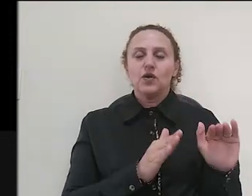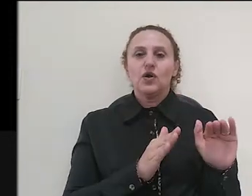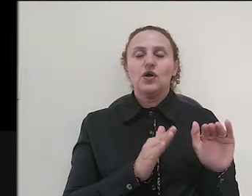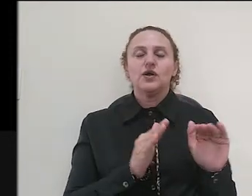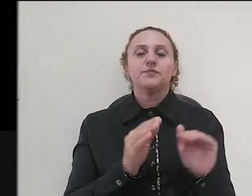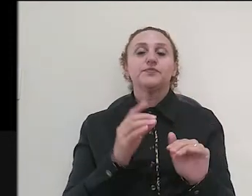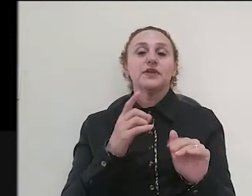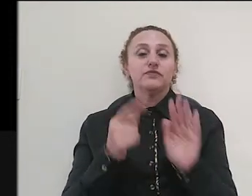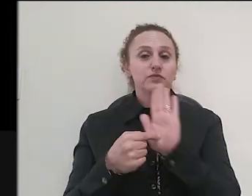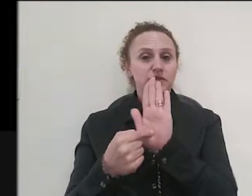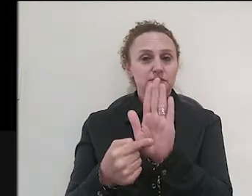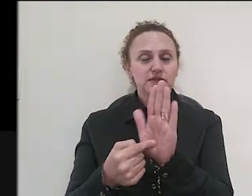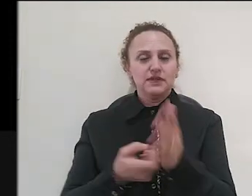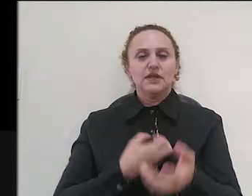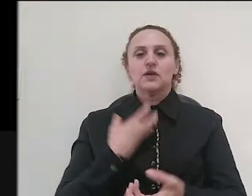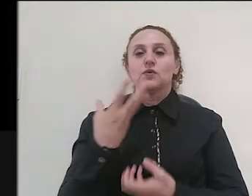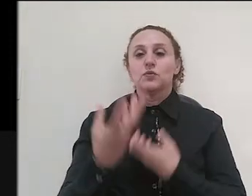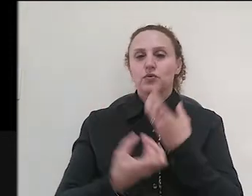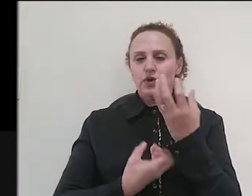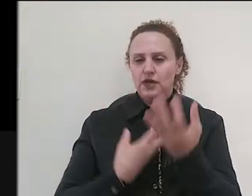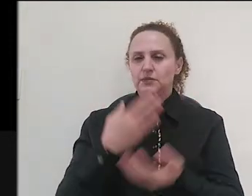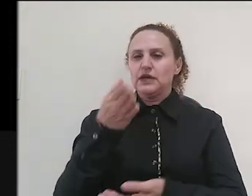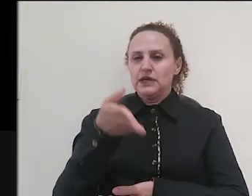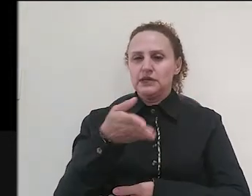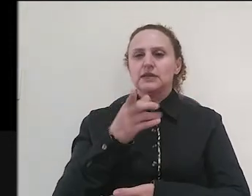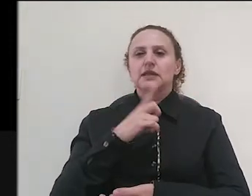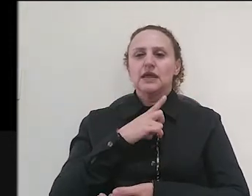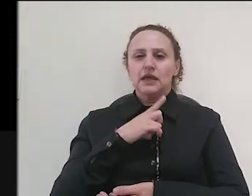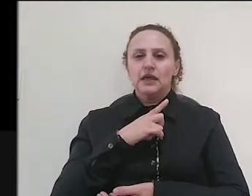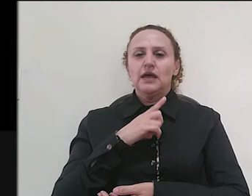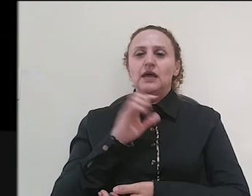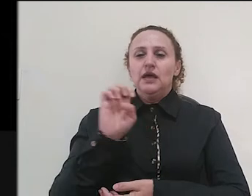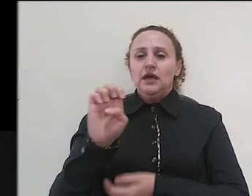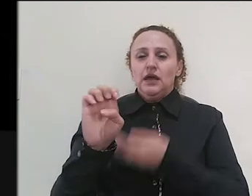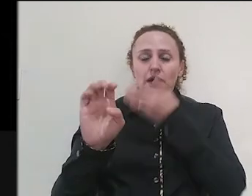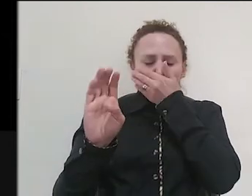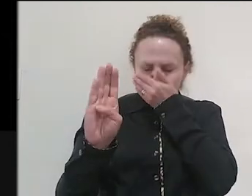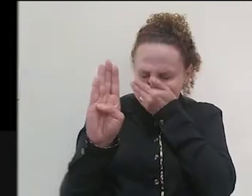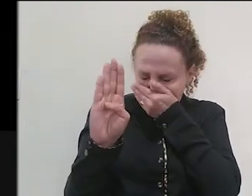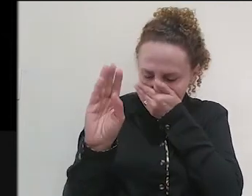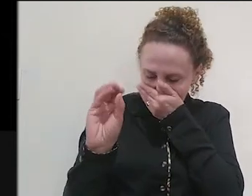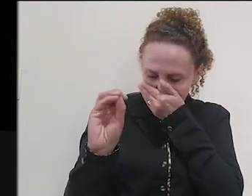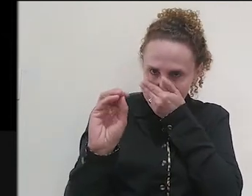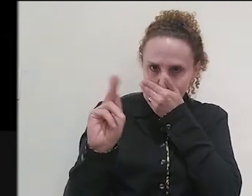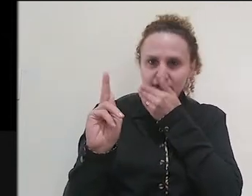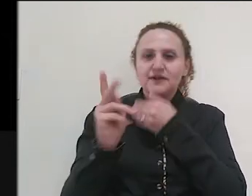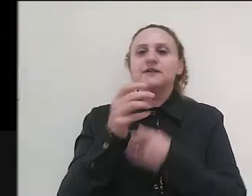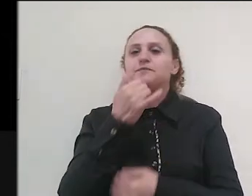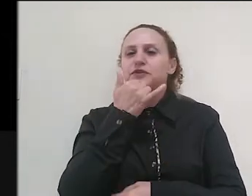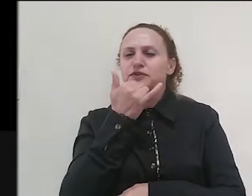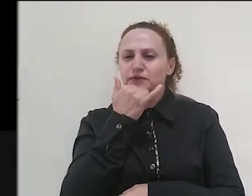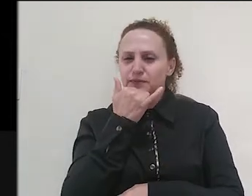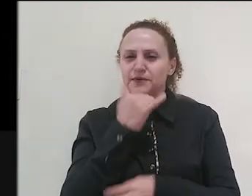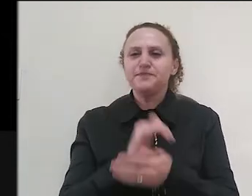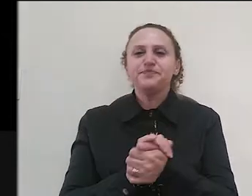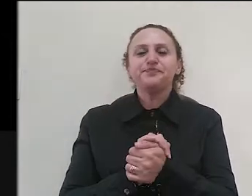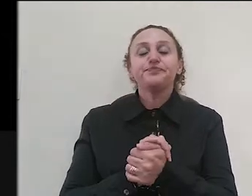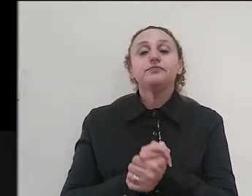poemas que eu coloquei, eu acho, também no e-book, que é o amor agita meu espírito. Da